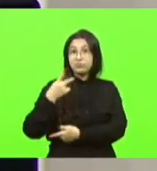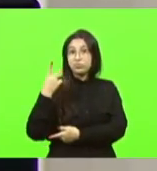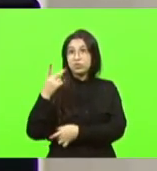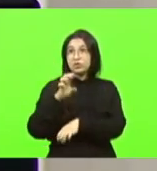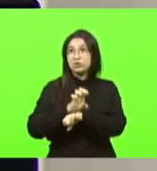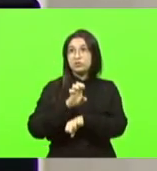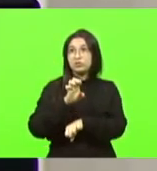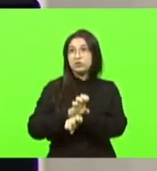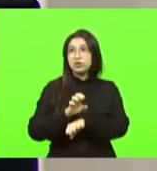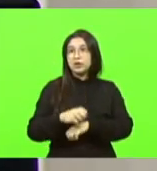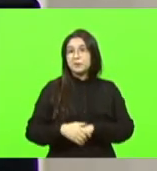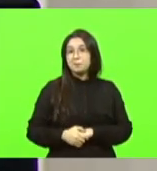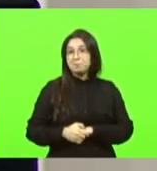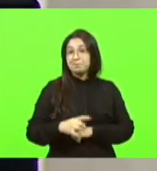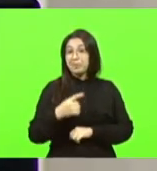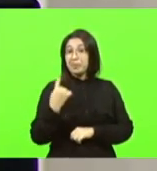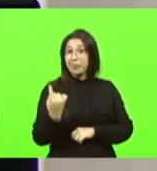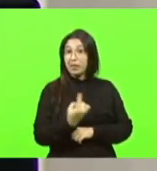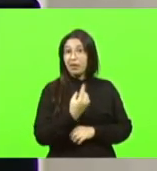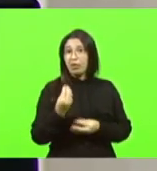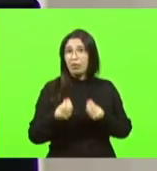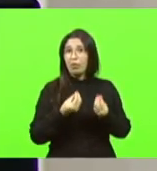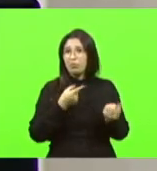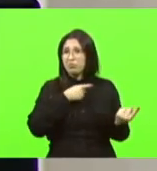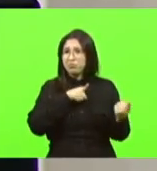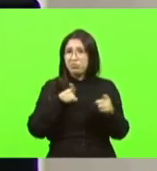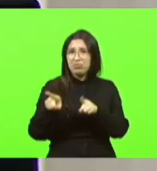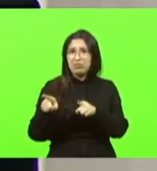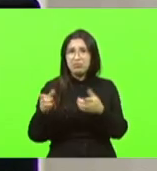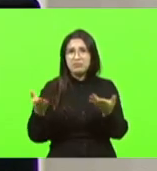e nós estamos tateando Us